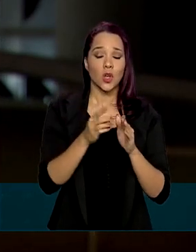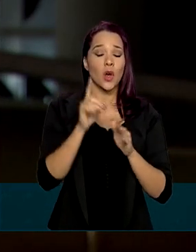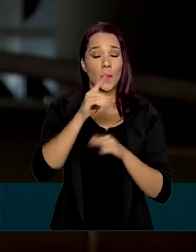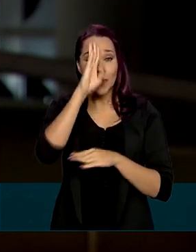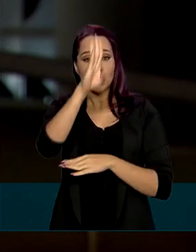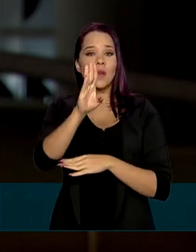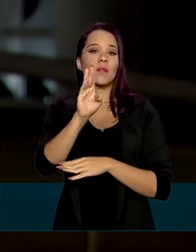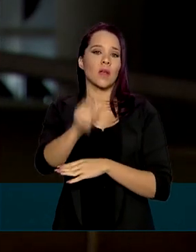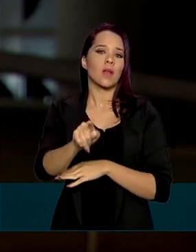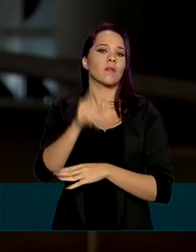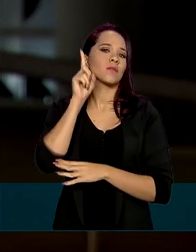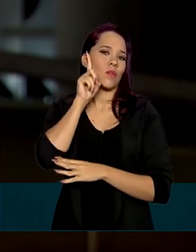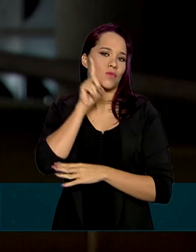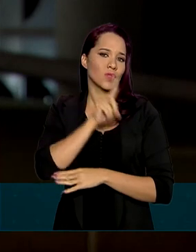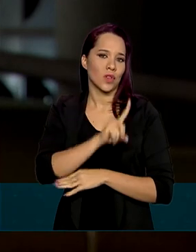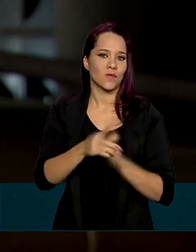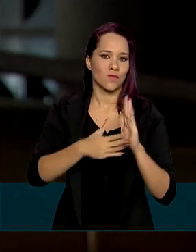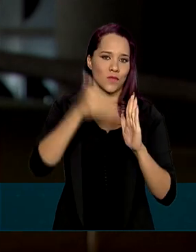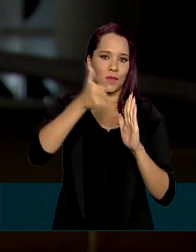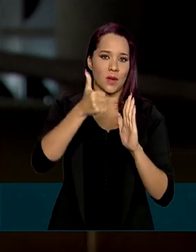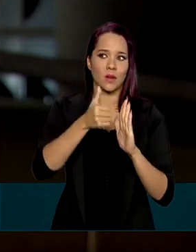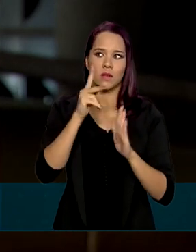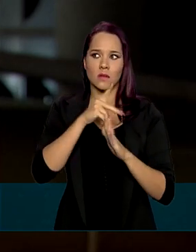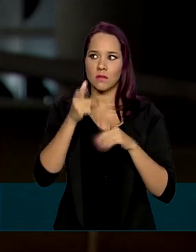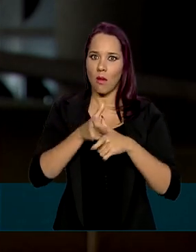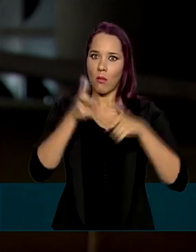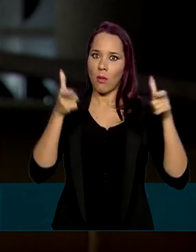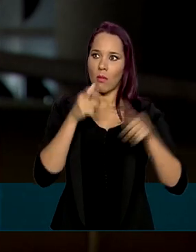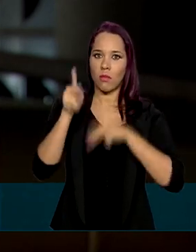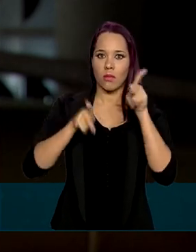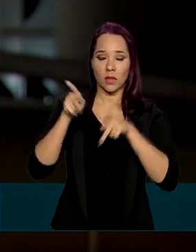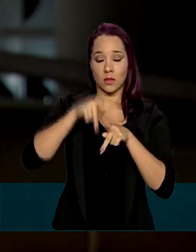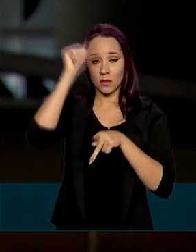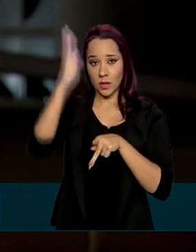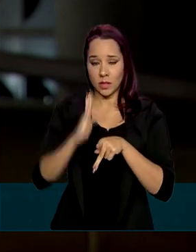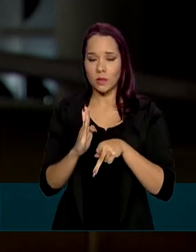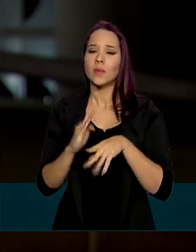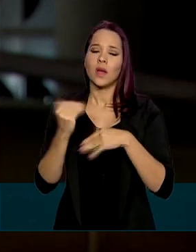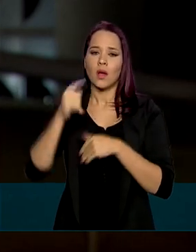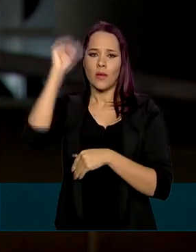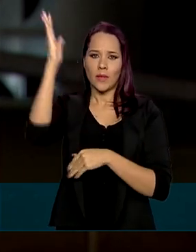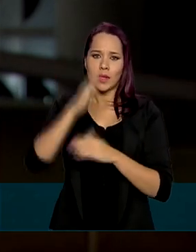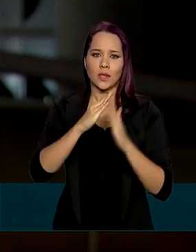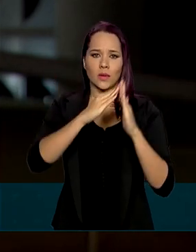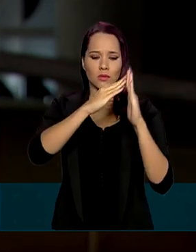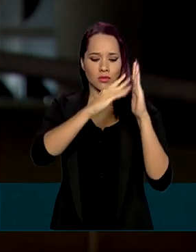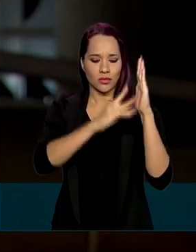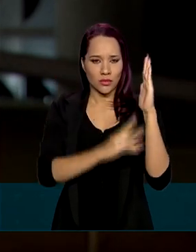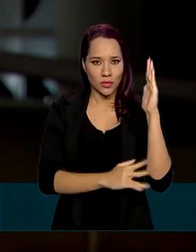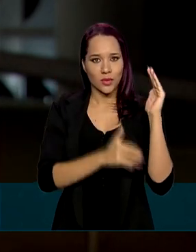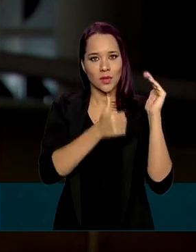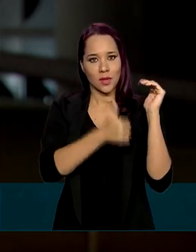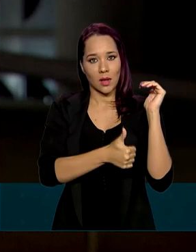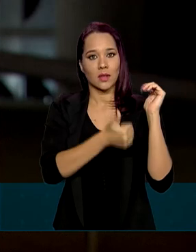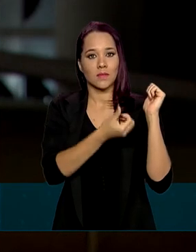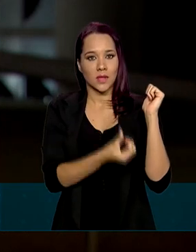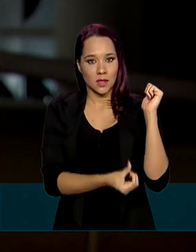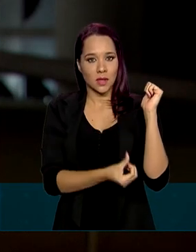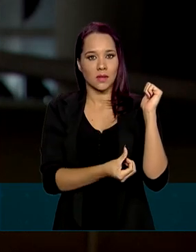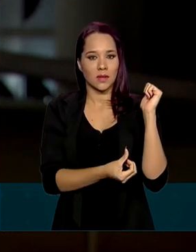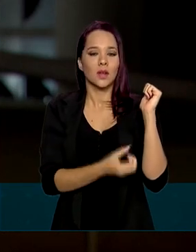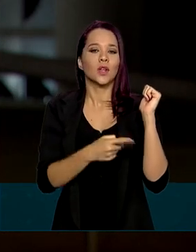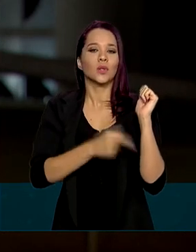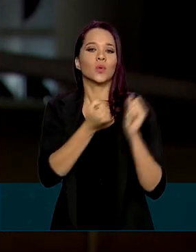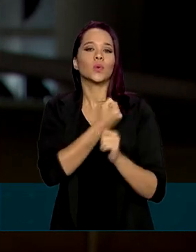Estados Unidos. Mas quando se leva em conta o tamanho da população, o Brasil ocupa a 16ª posição no